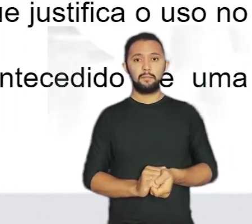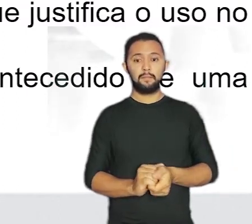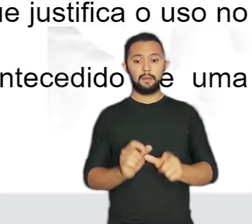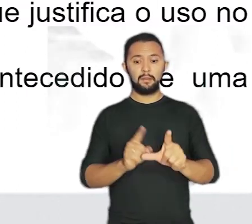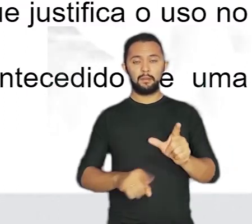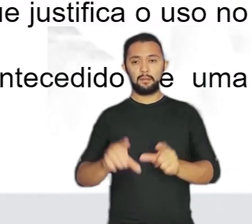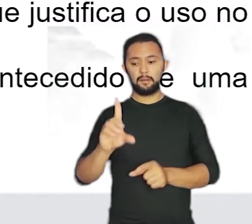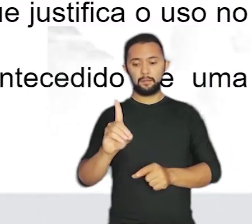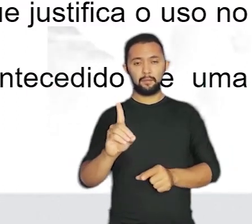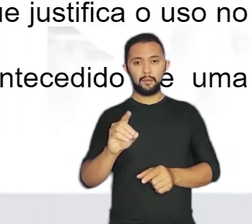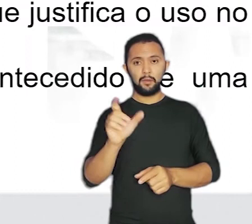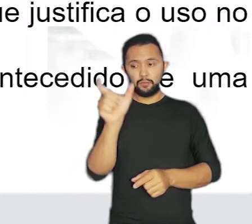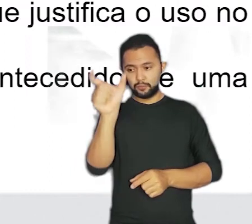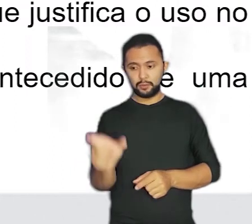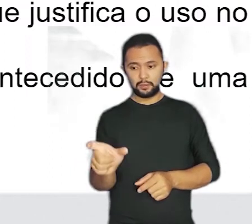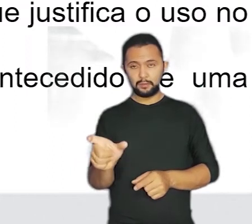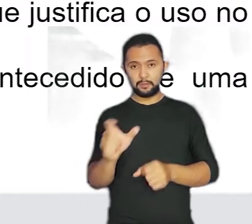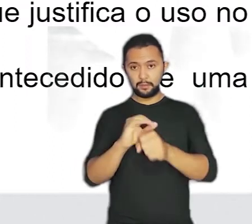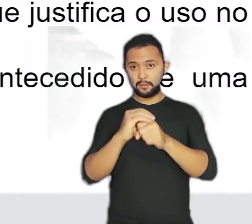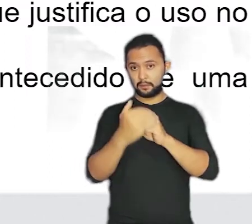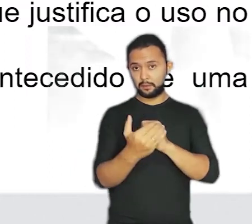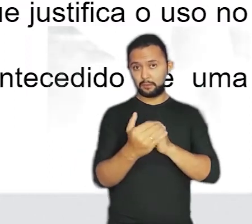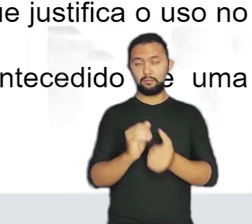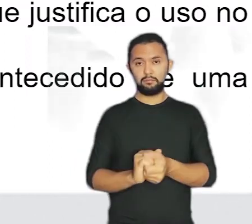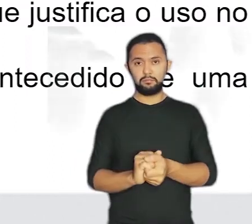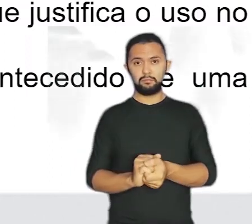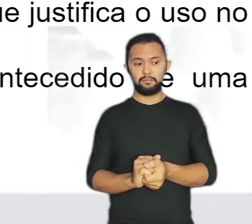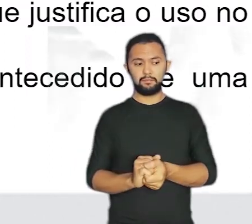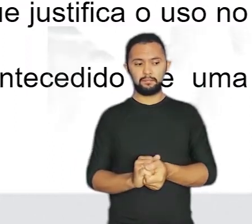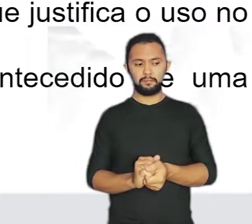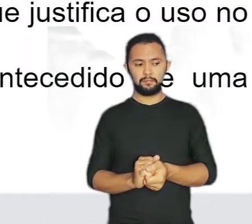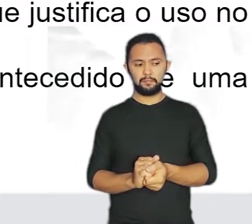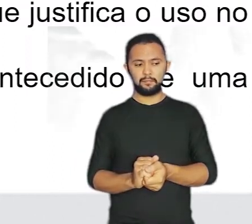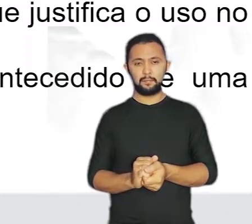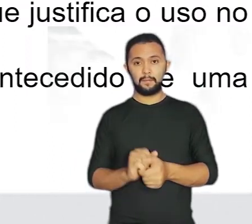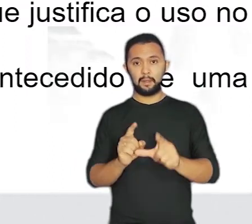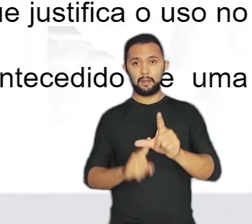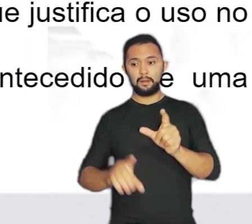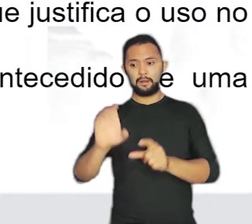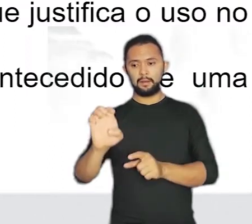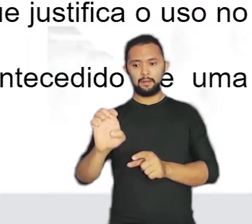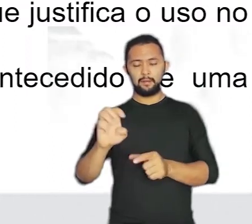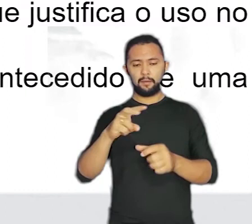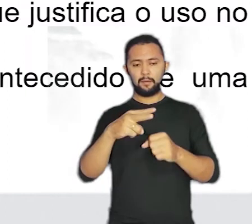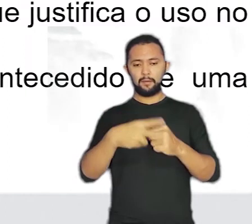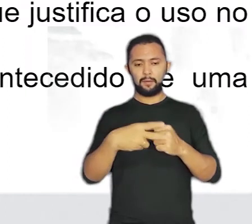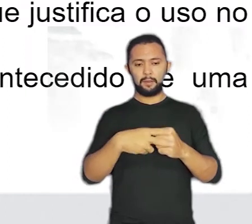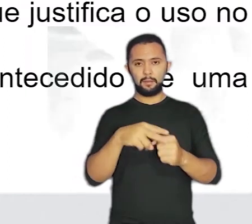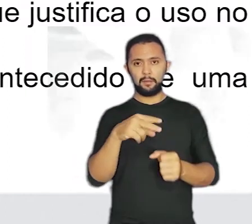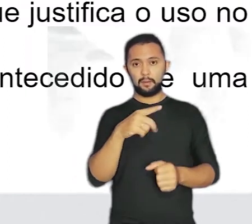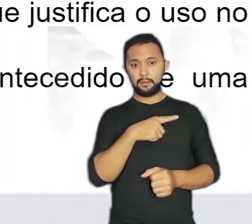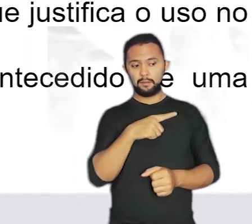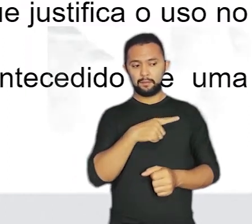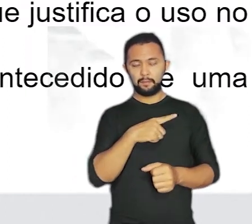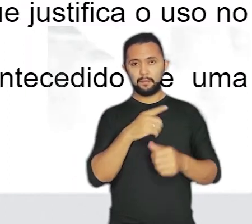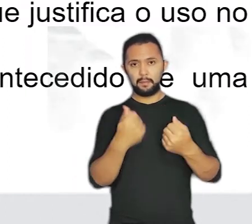que justifica o uso no singular, e o verbo haver no sentido de existir, quando antecedido de uma partícula de negação, vai